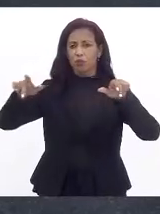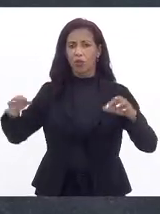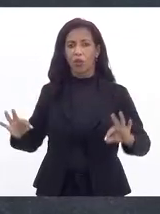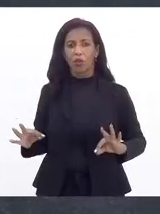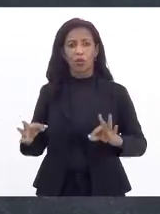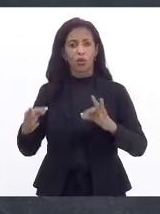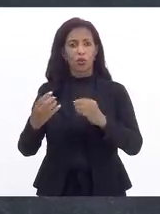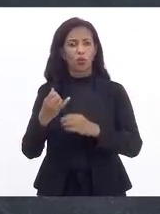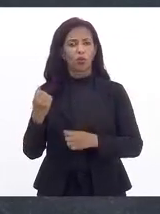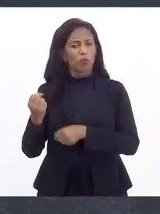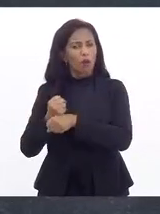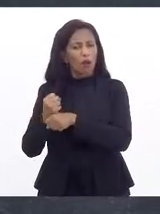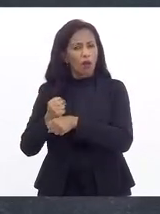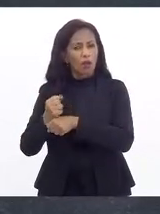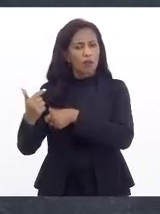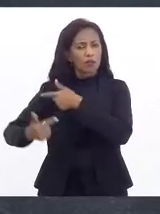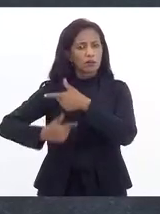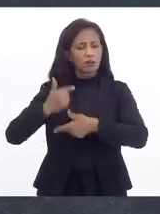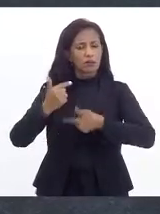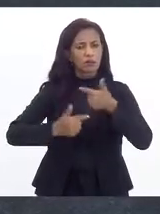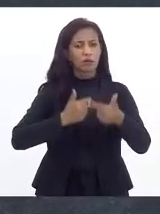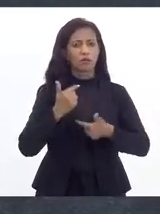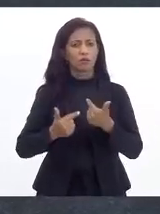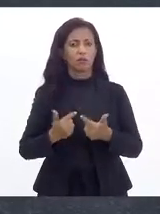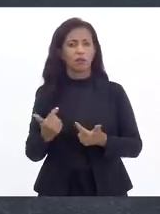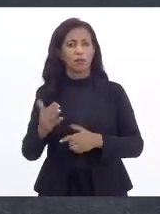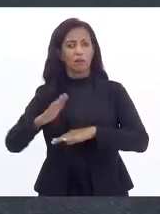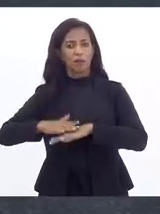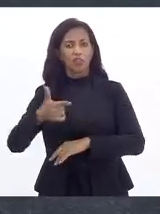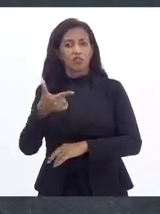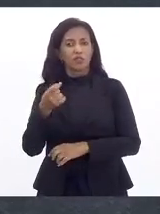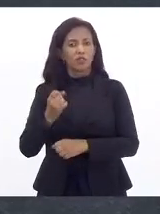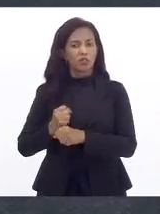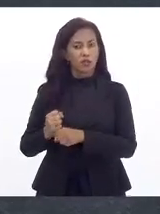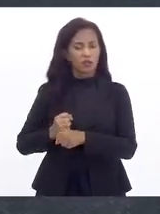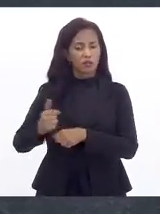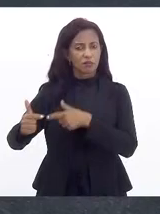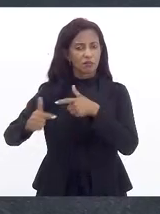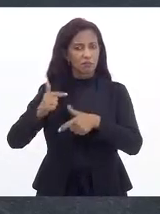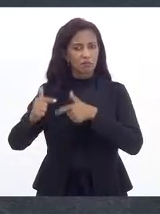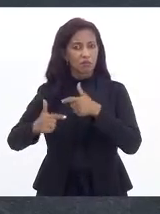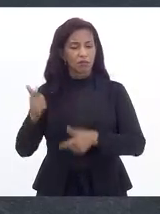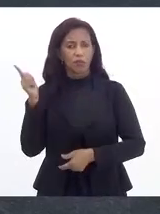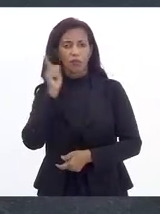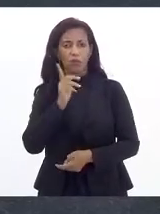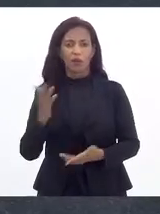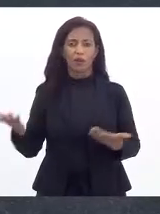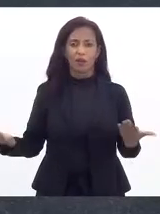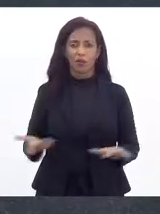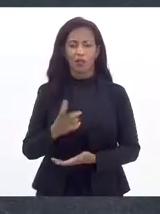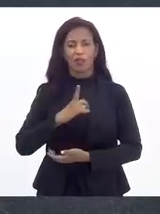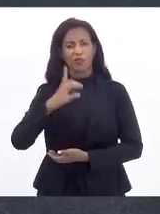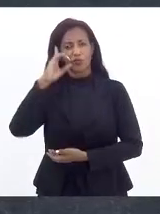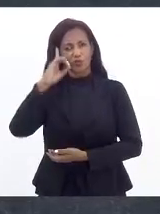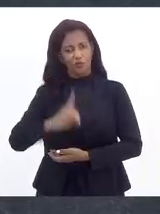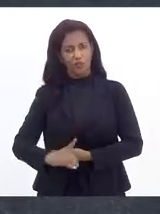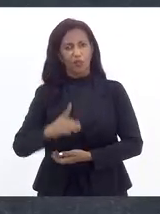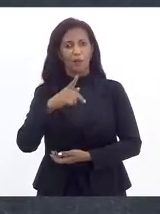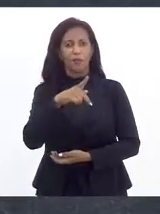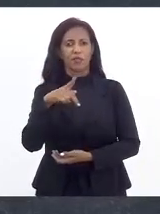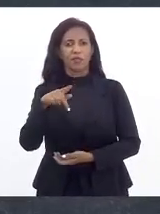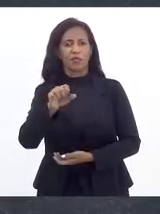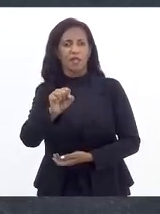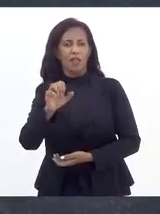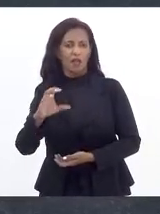há muitos anos lutando, e mais de 20 anos de luta para conseguir agora ter o direito ao